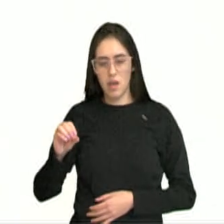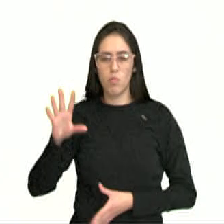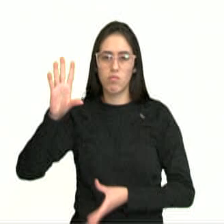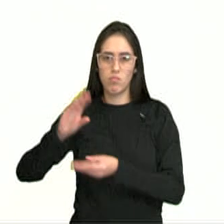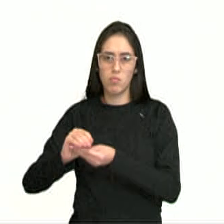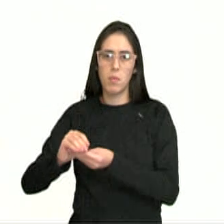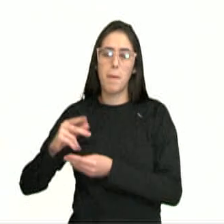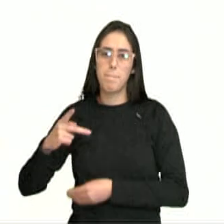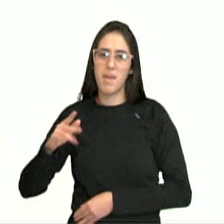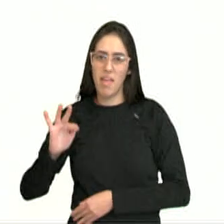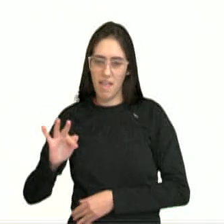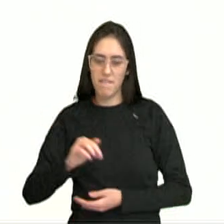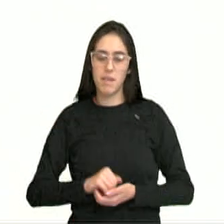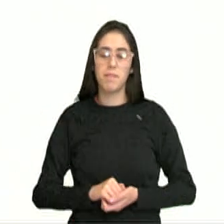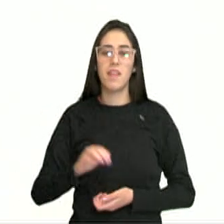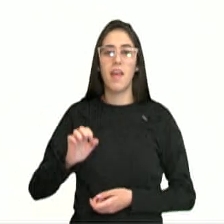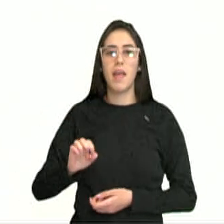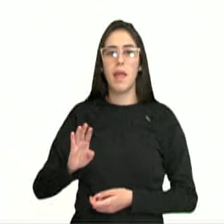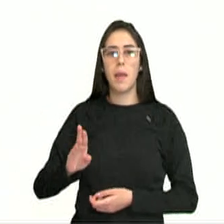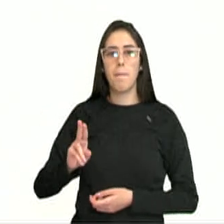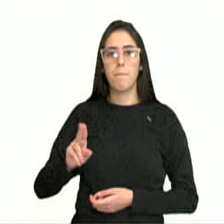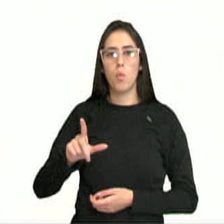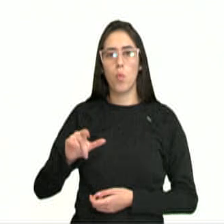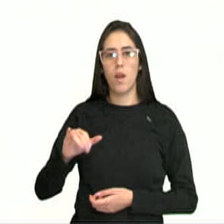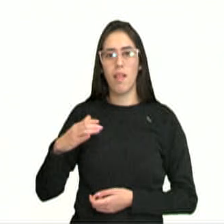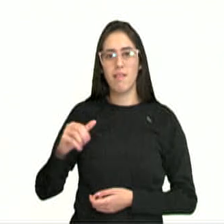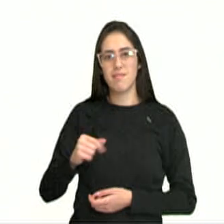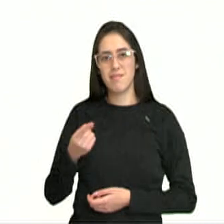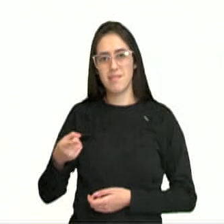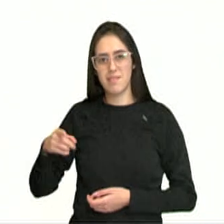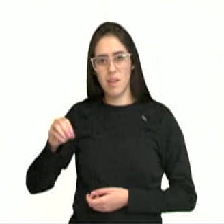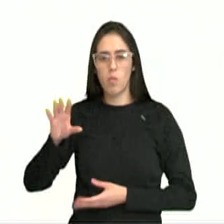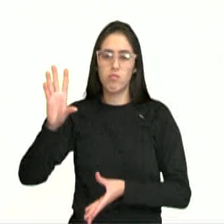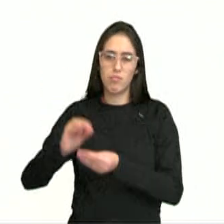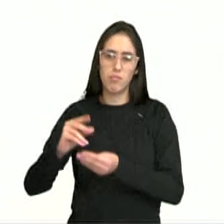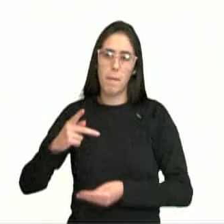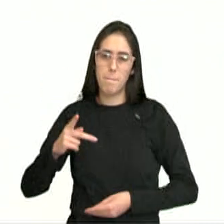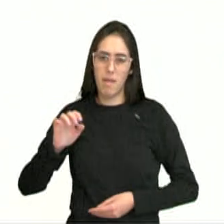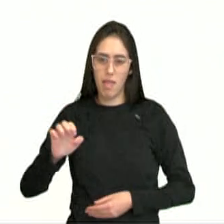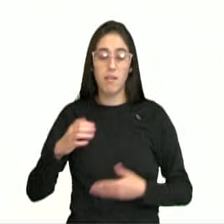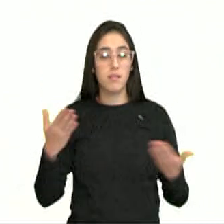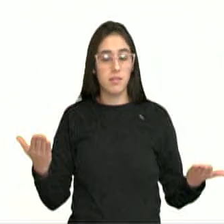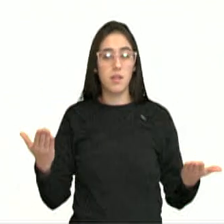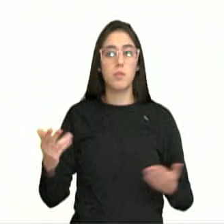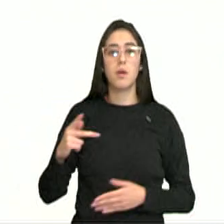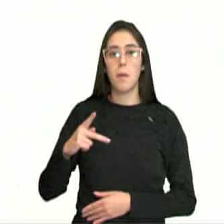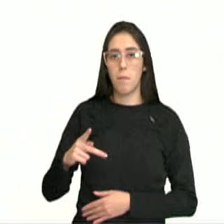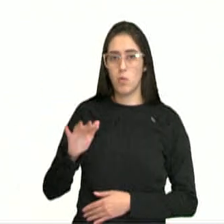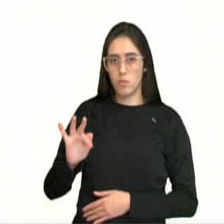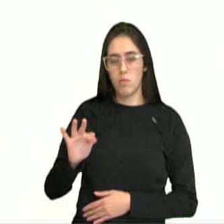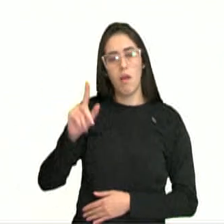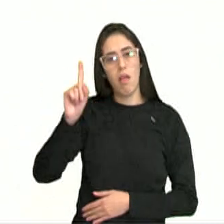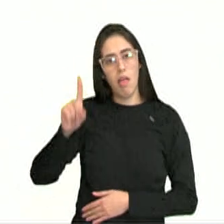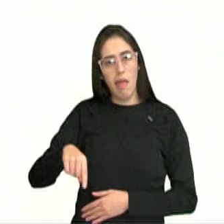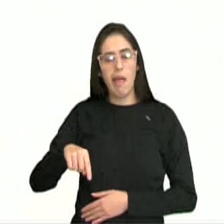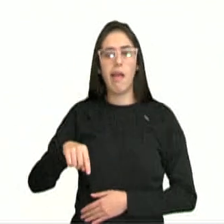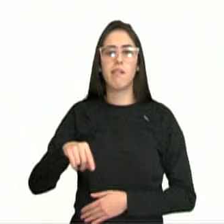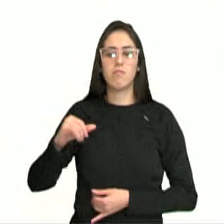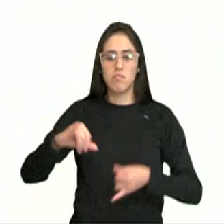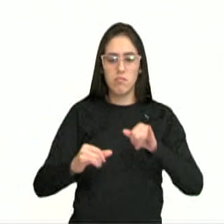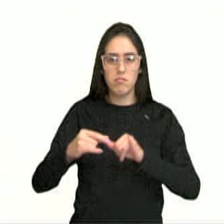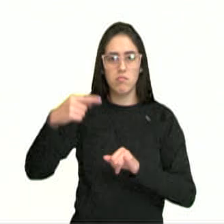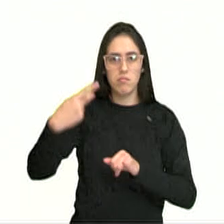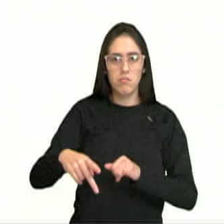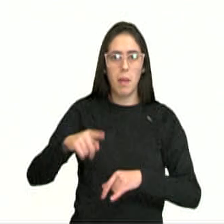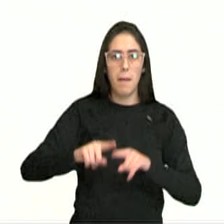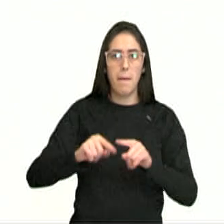ponto de ebulição usamos a sigla PE. Então, denomina-se de ponto de fusão de uma substância ou material a temperatura em que